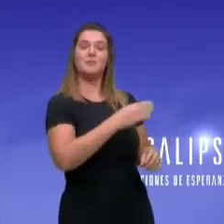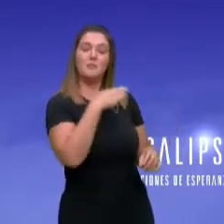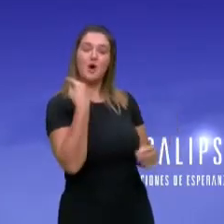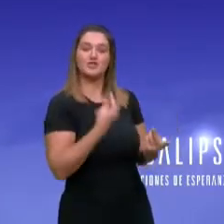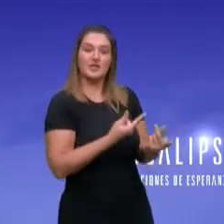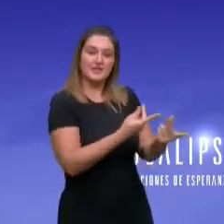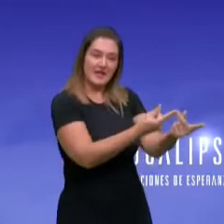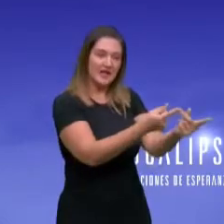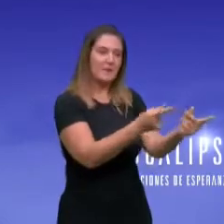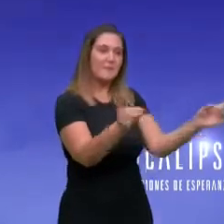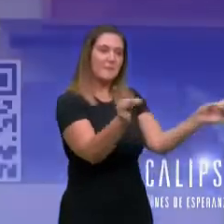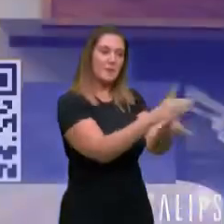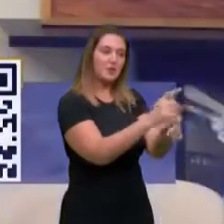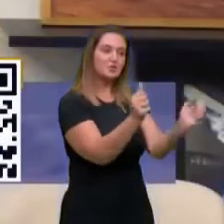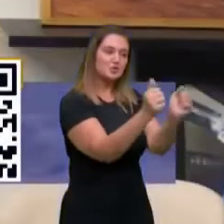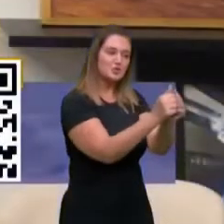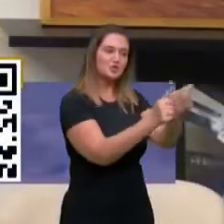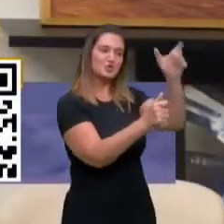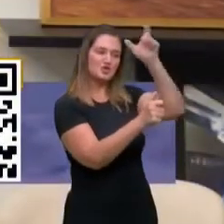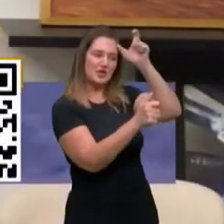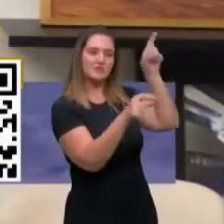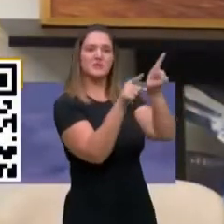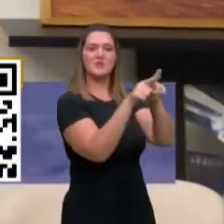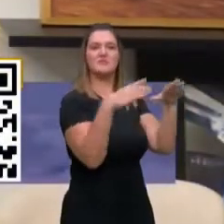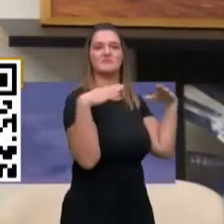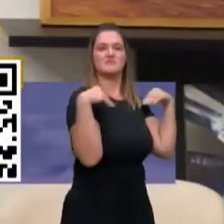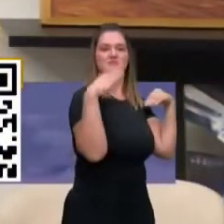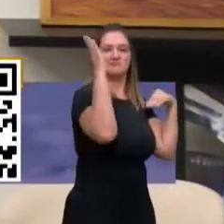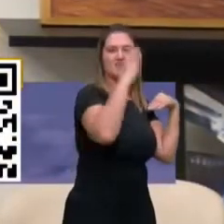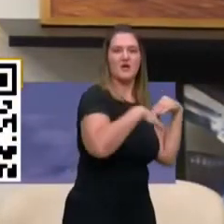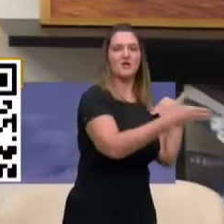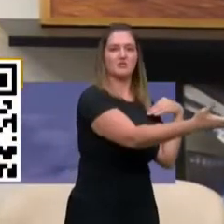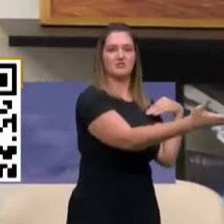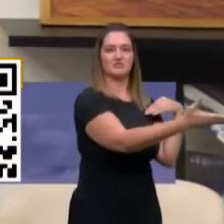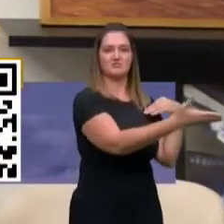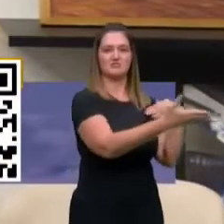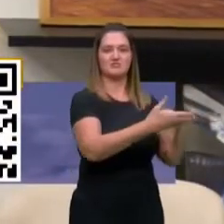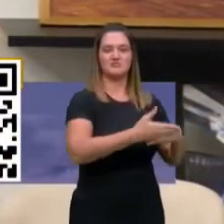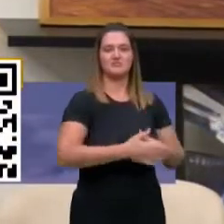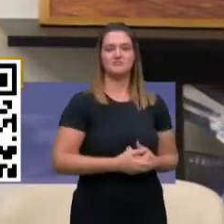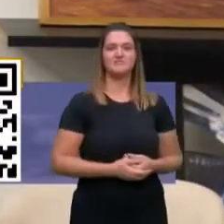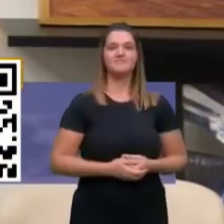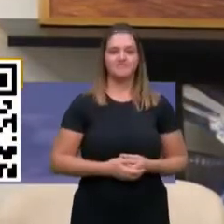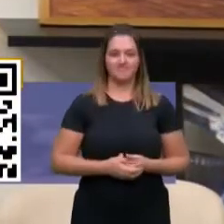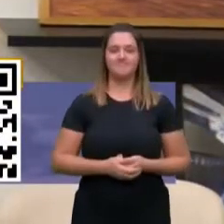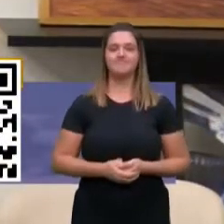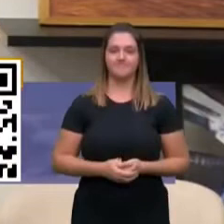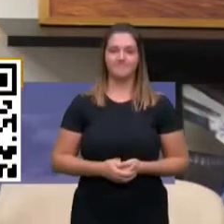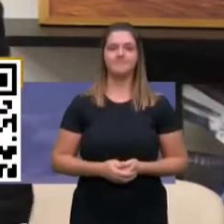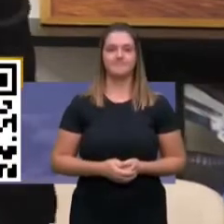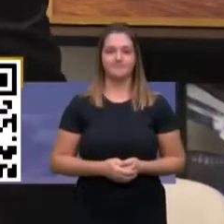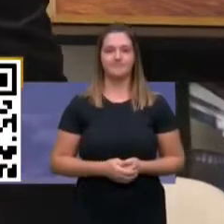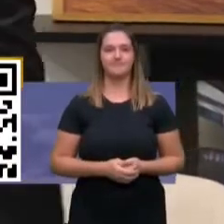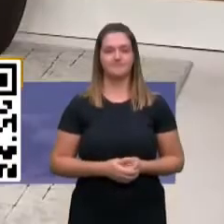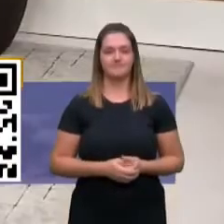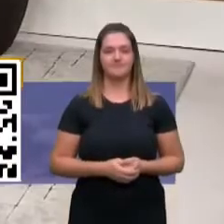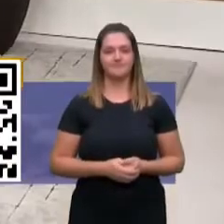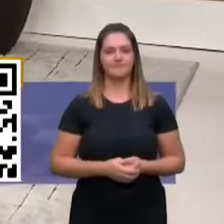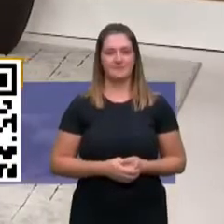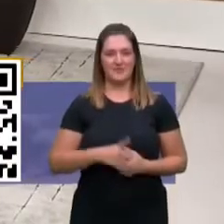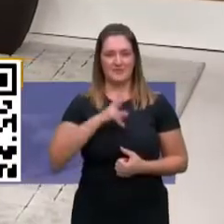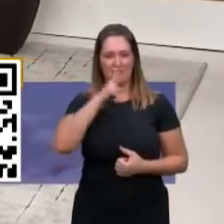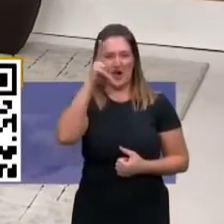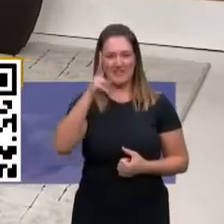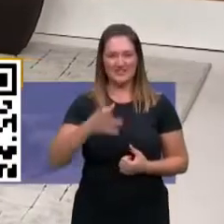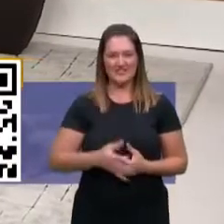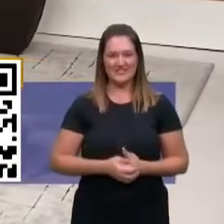e para os seus anjos. Uau! É forte, hein? Isso é forte. É ou não é?